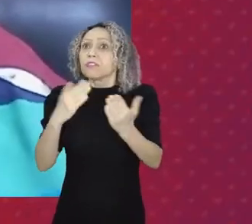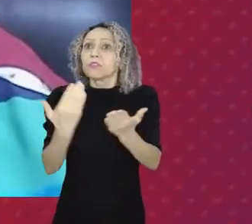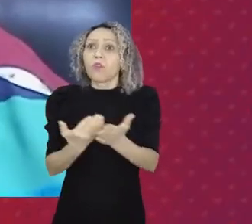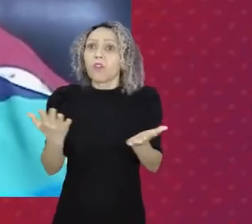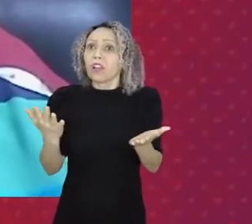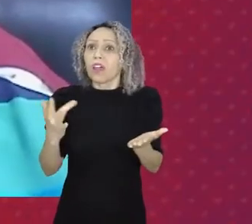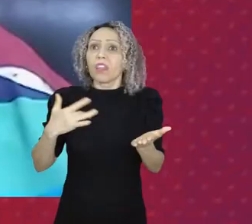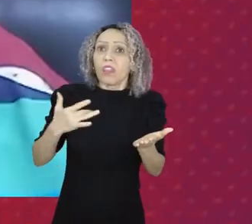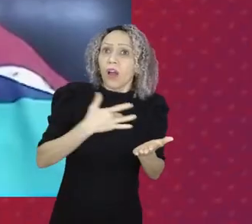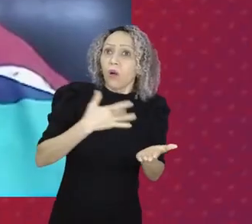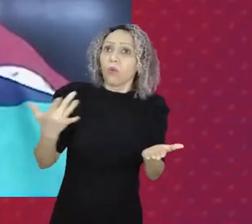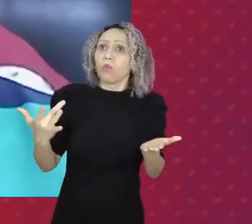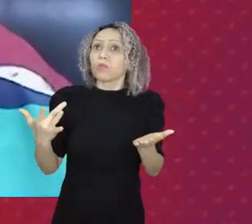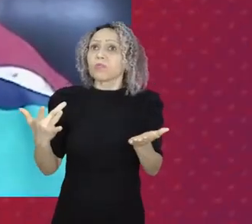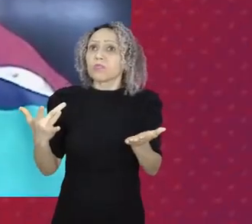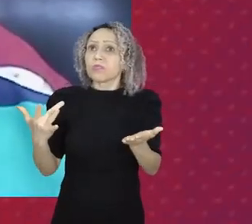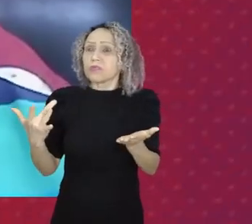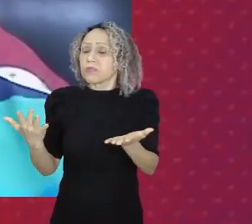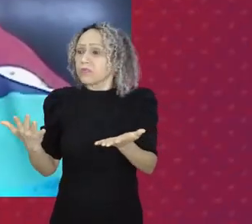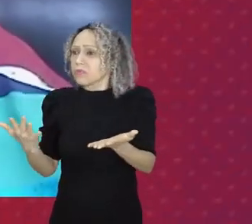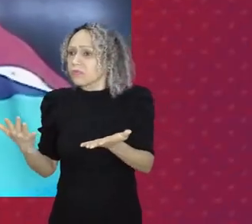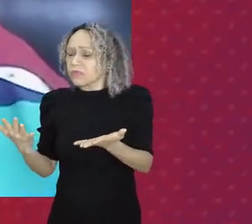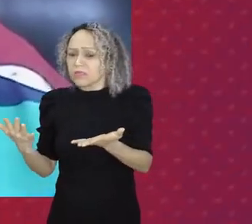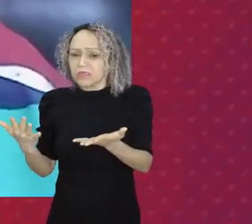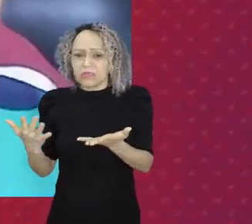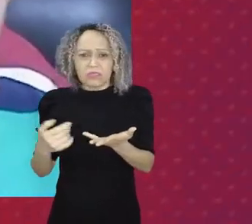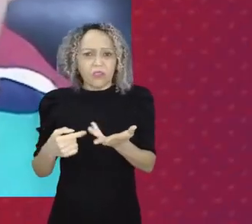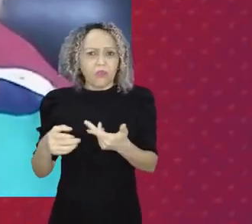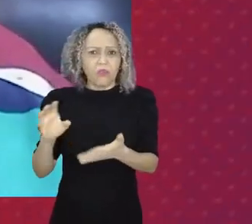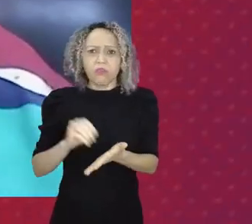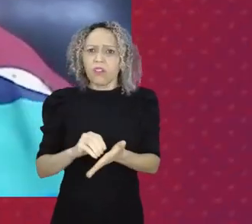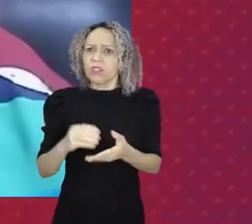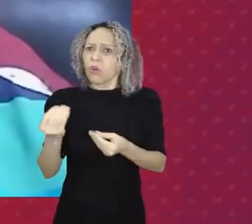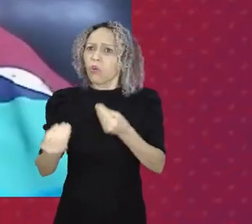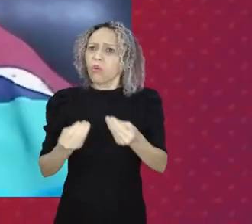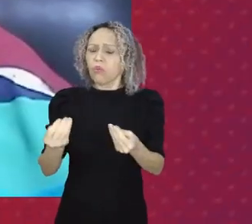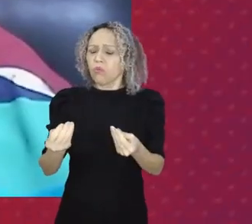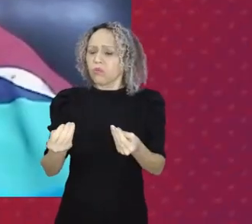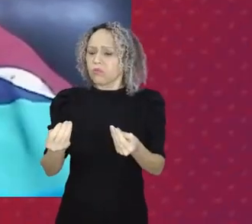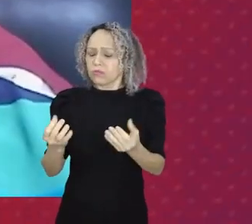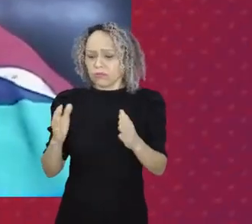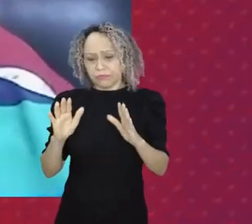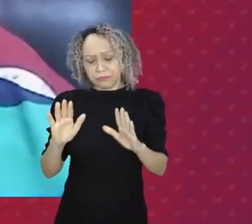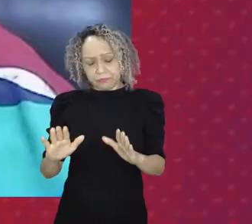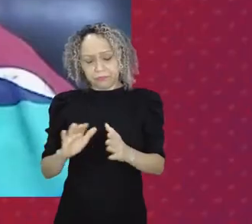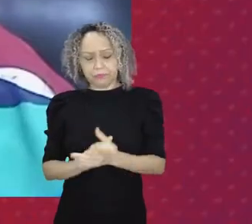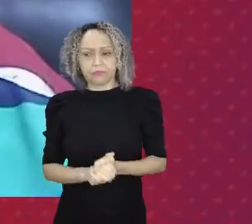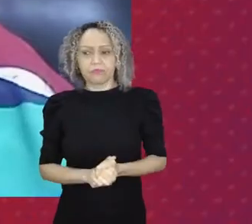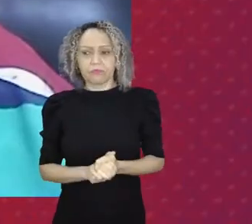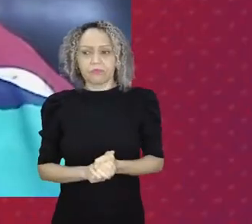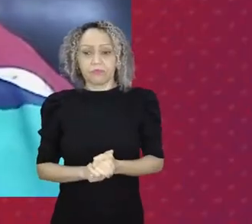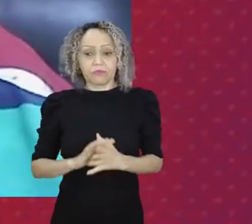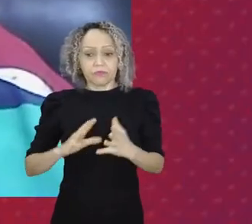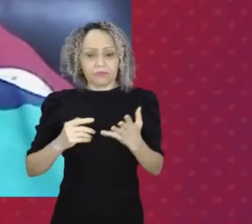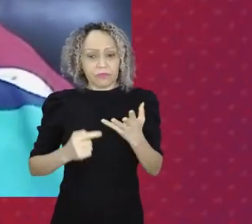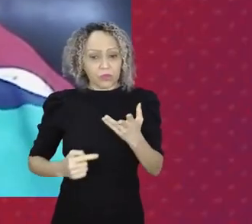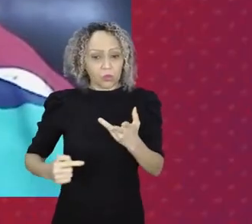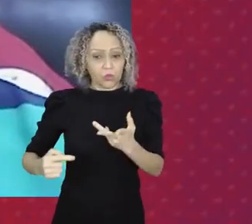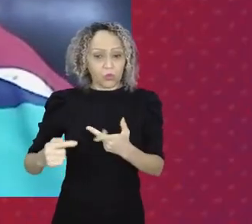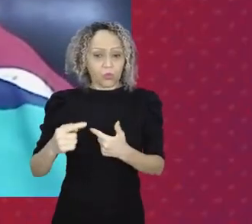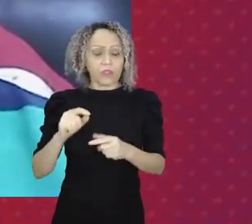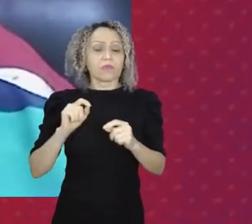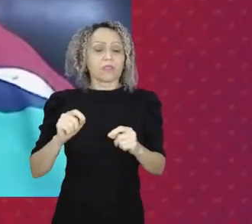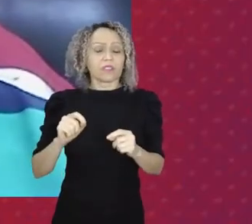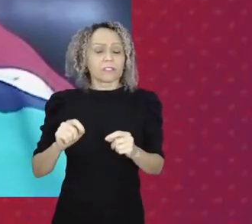organizado de poder trabalhar e de poder ser reconhecido. Então, eu acho que tudo isso foi levando